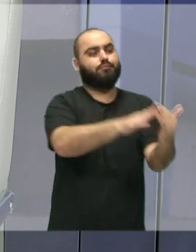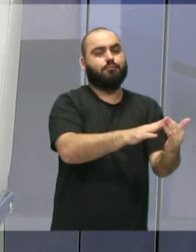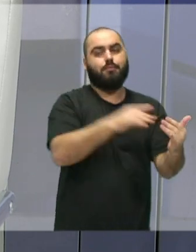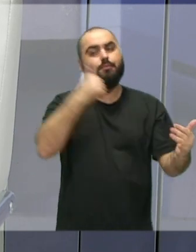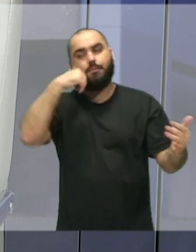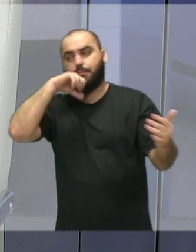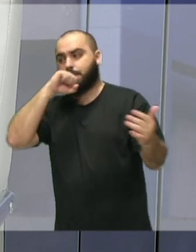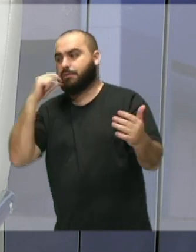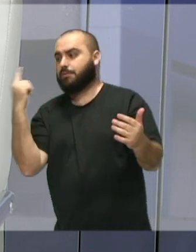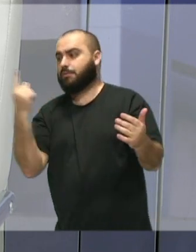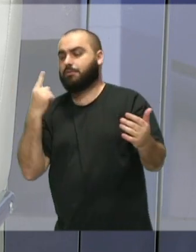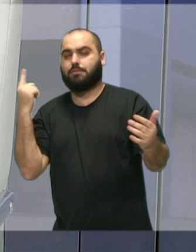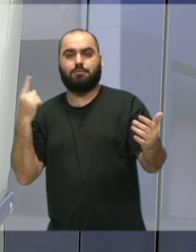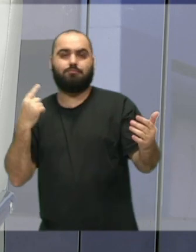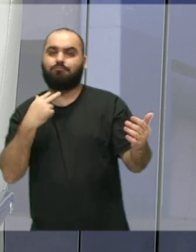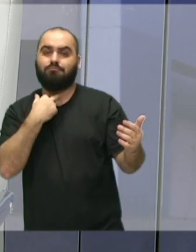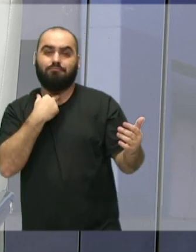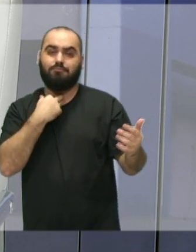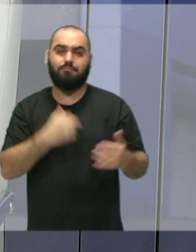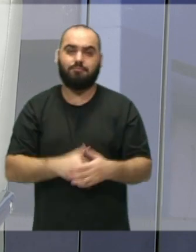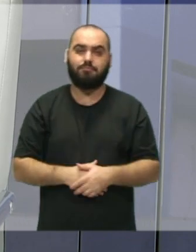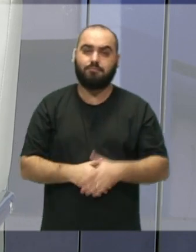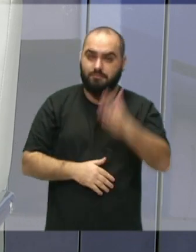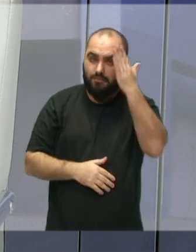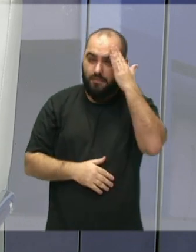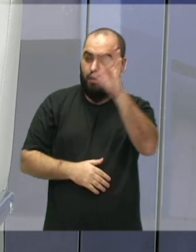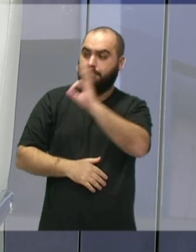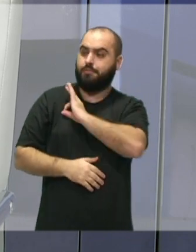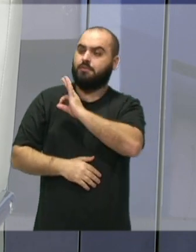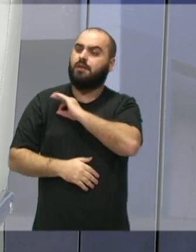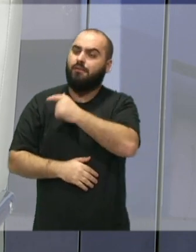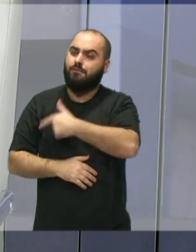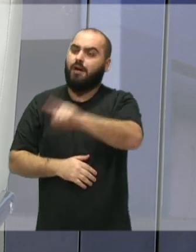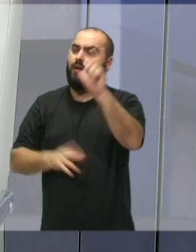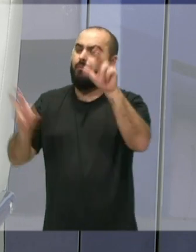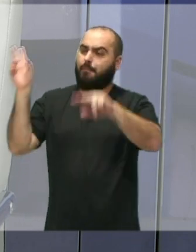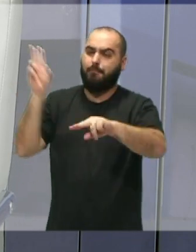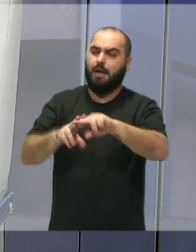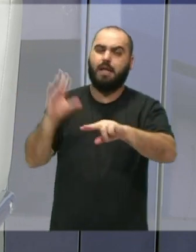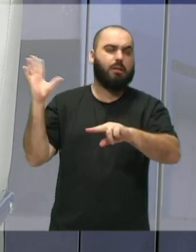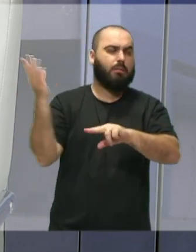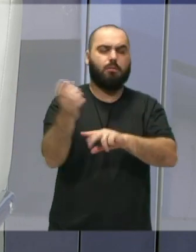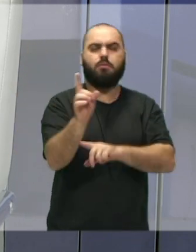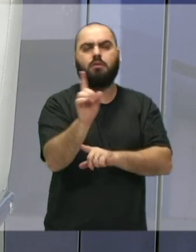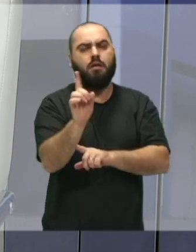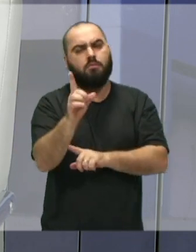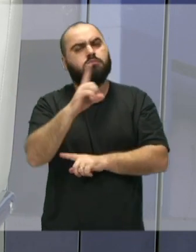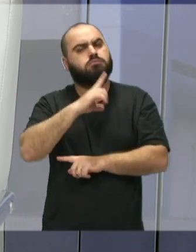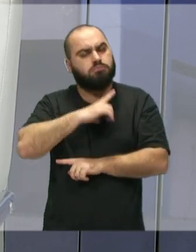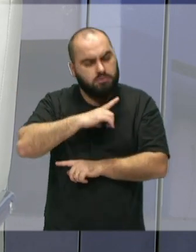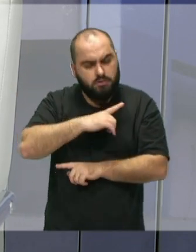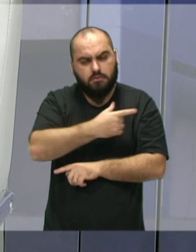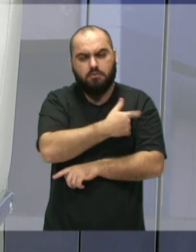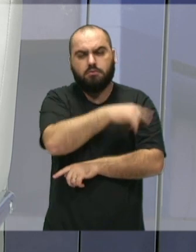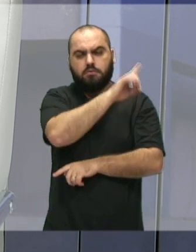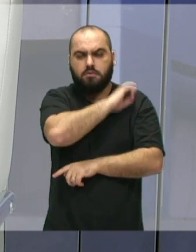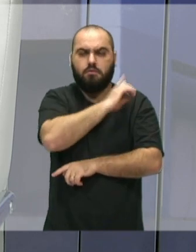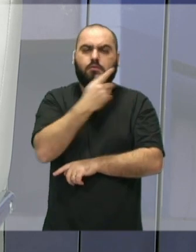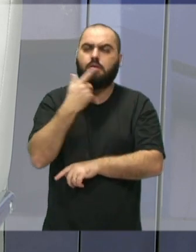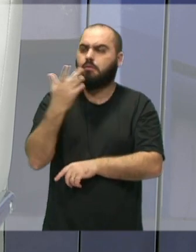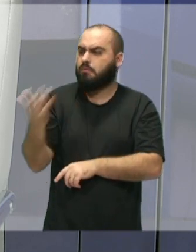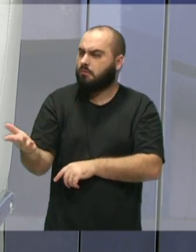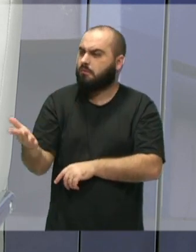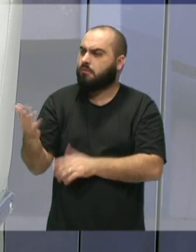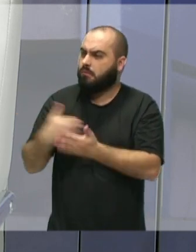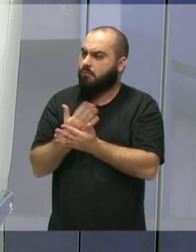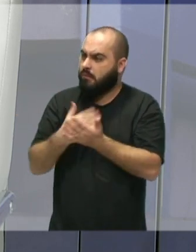E a gente também não está querendo que a polícia venha e leve todo mundo. A gente gostaria que tivesse alguma autoridade que dissesse, poxa, o senhor está incomodando,